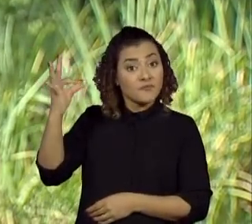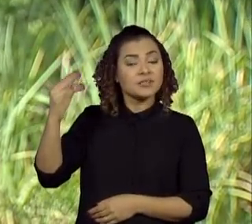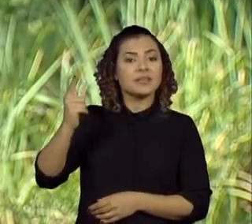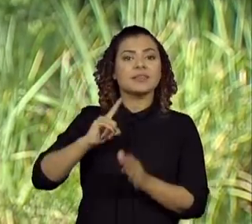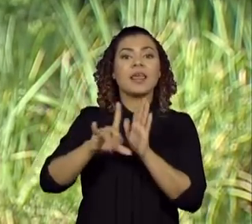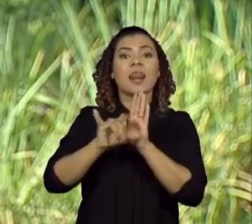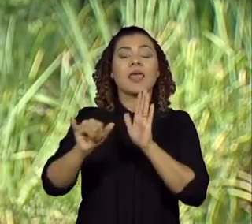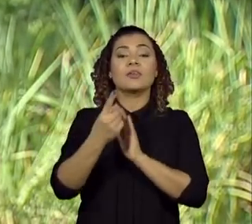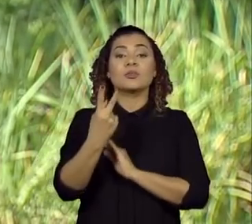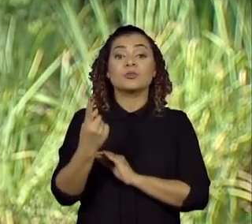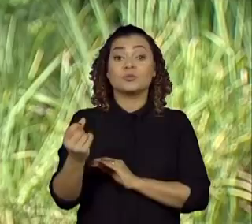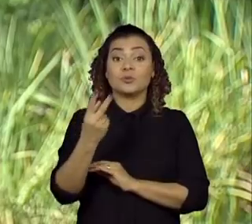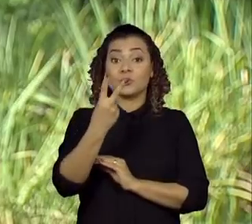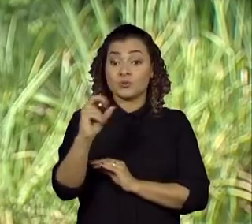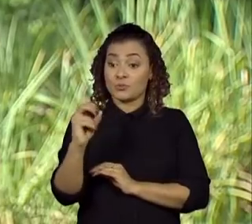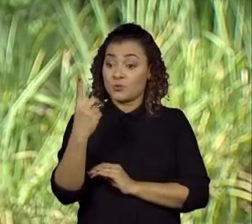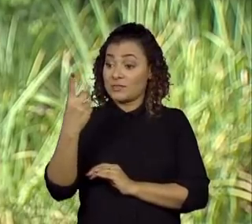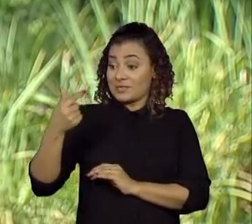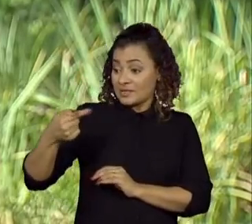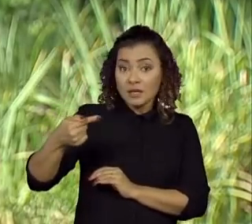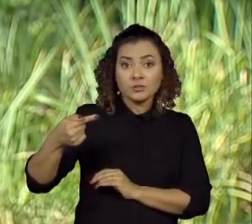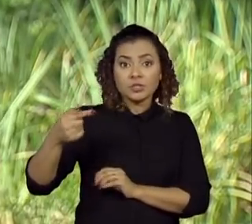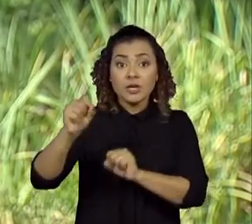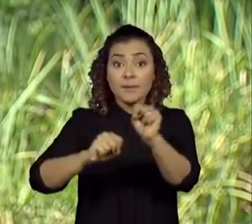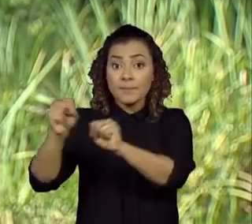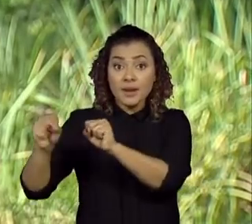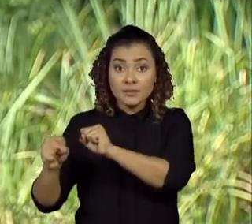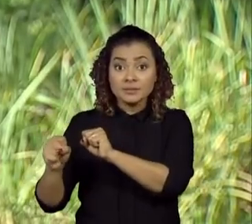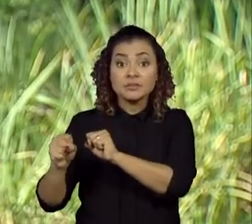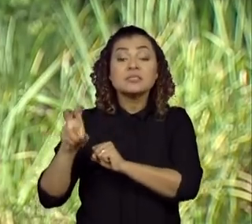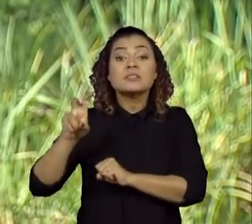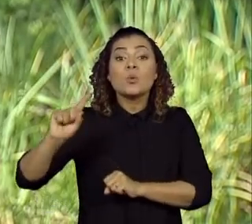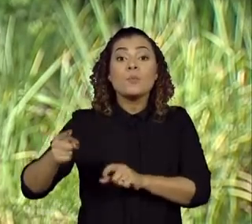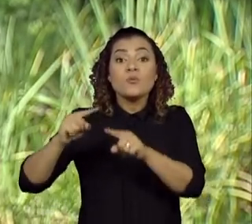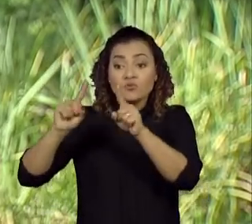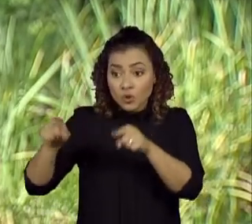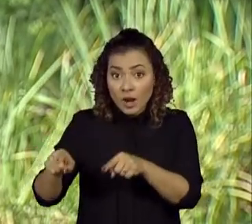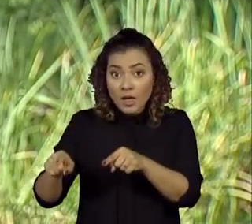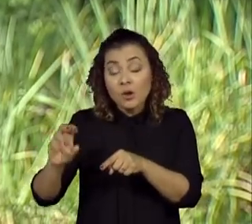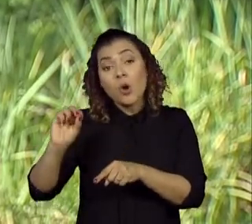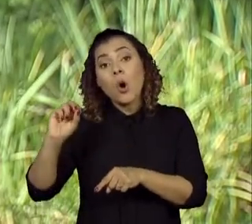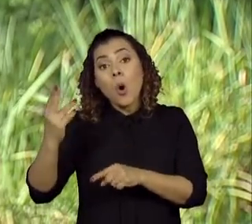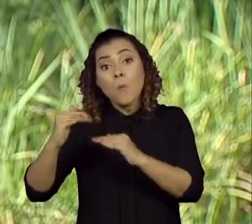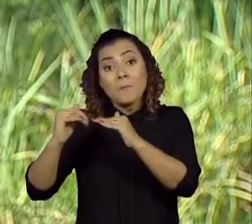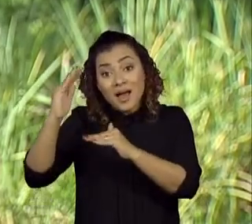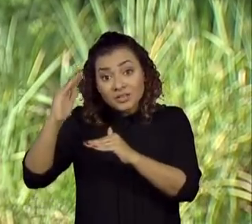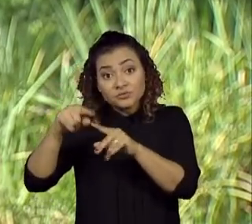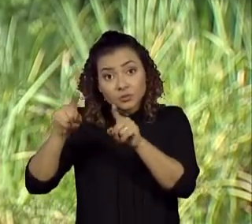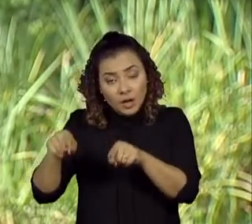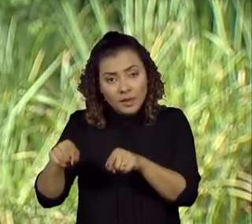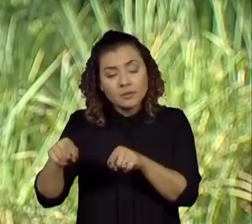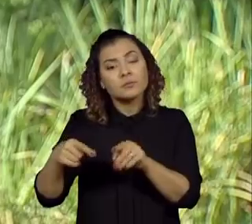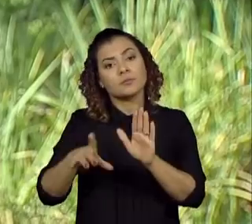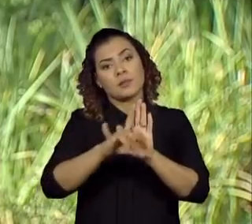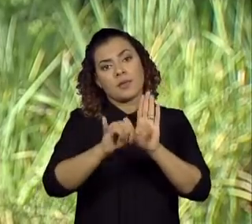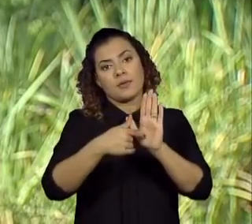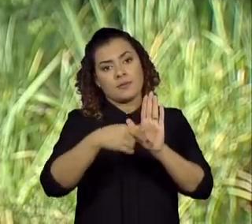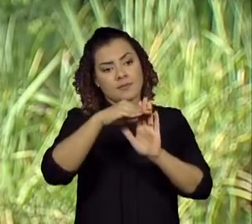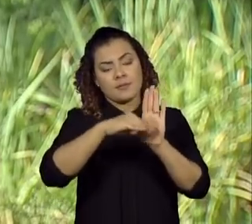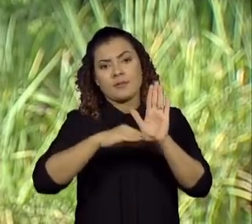de 2017 que diz que empresas com 5 mil funcionários ou mais são